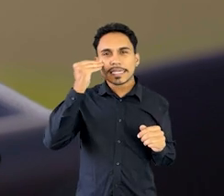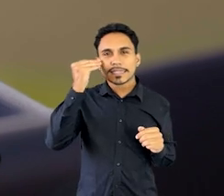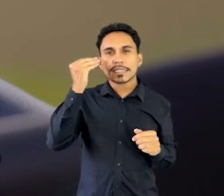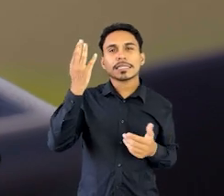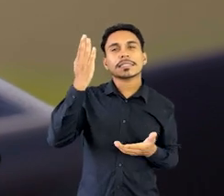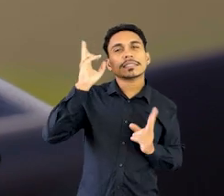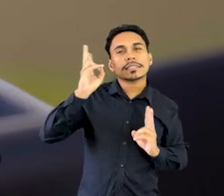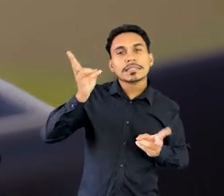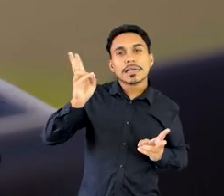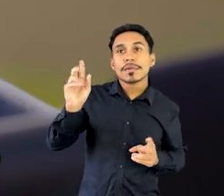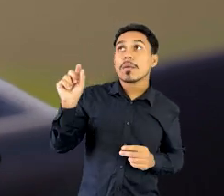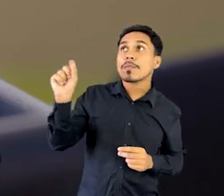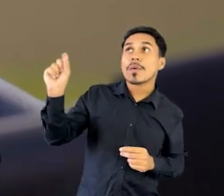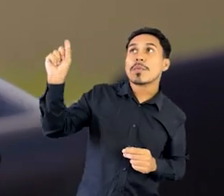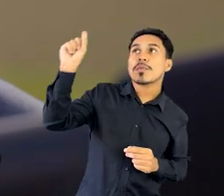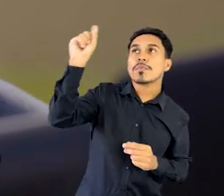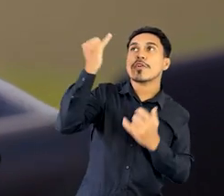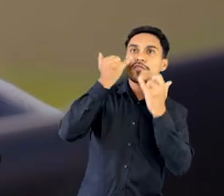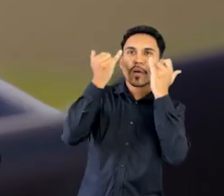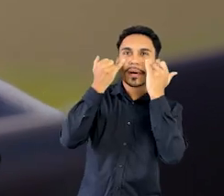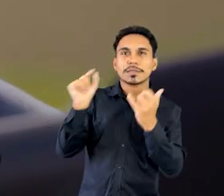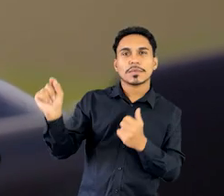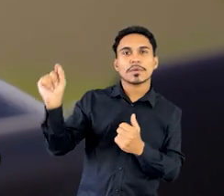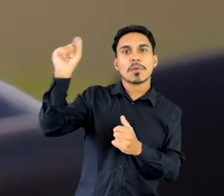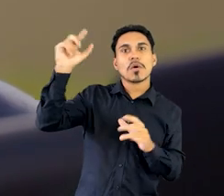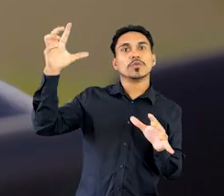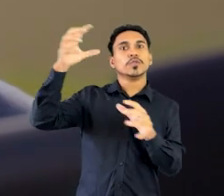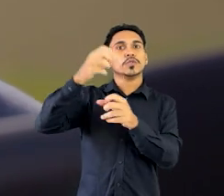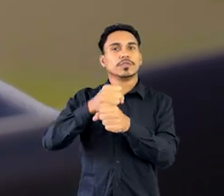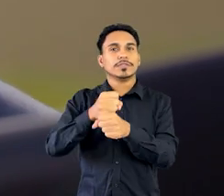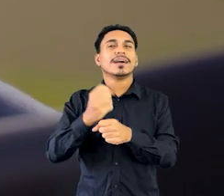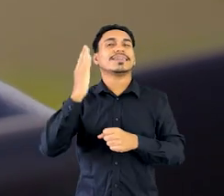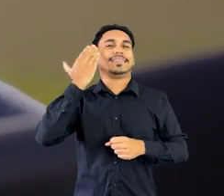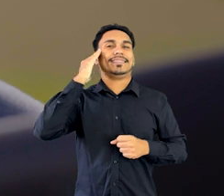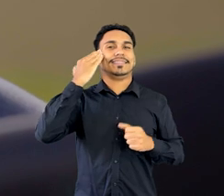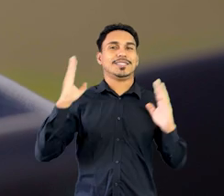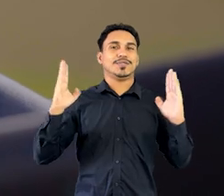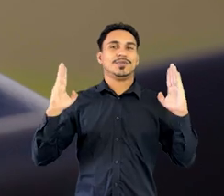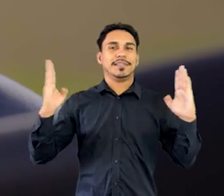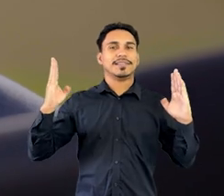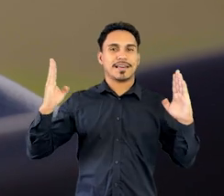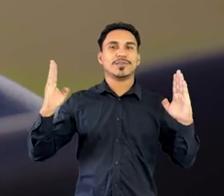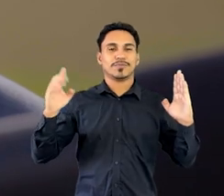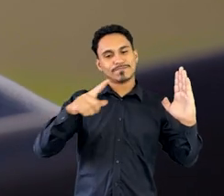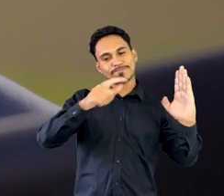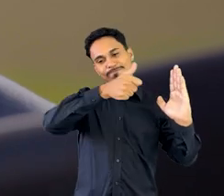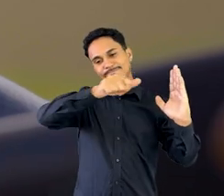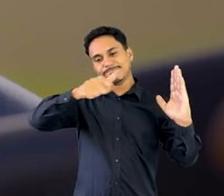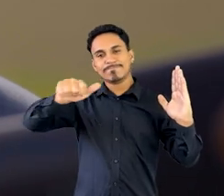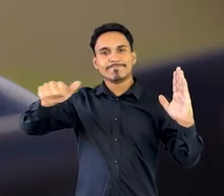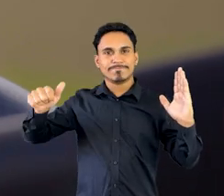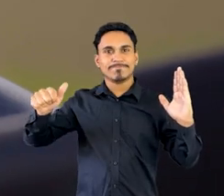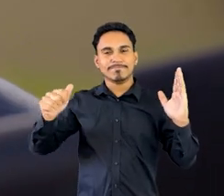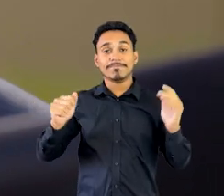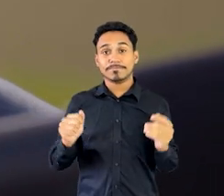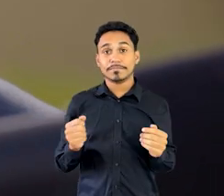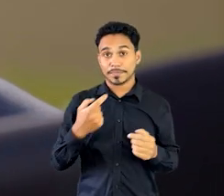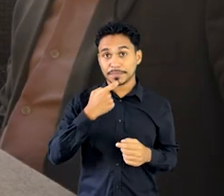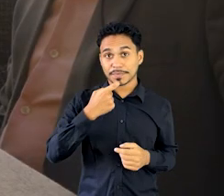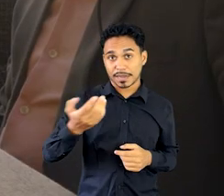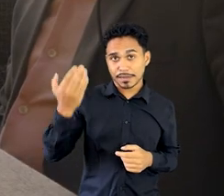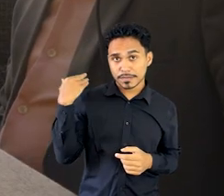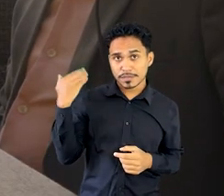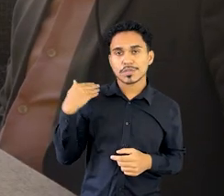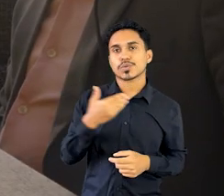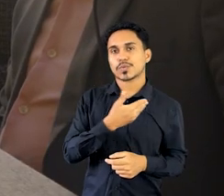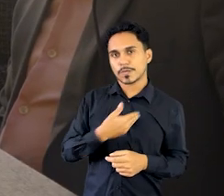cenários com base muit À vezes no que acontece no cenário político Nacional Claro a gente tem uma mudança de de de